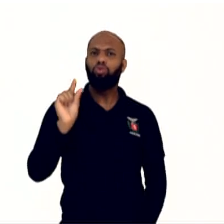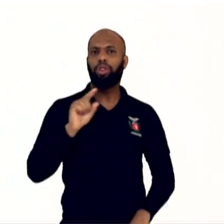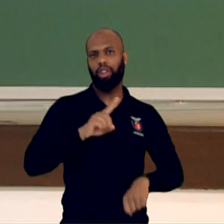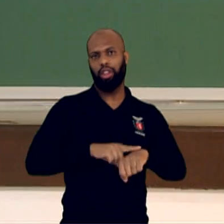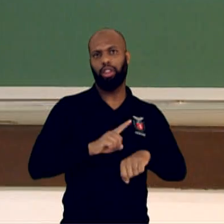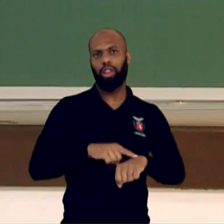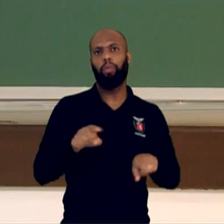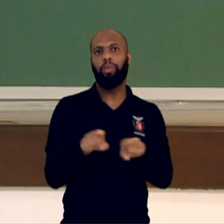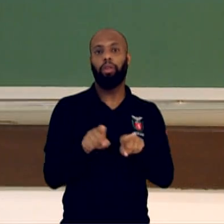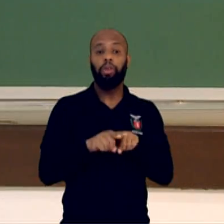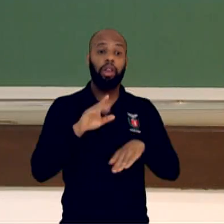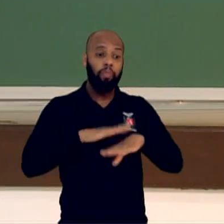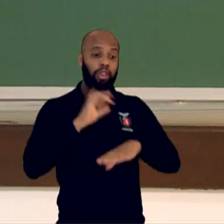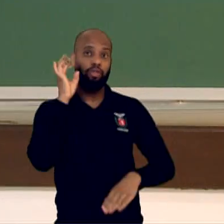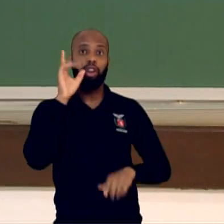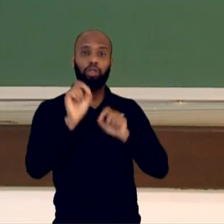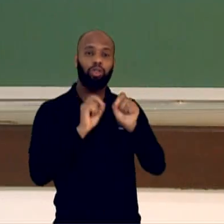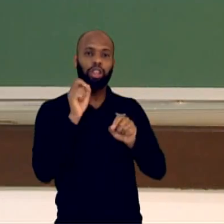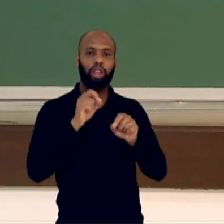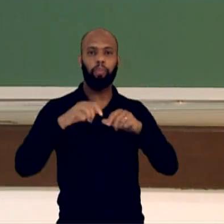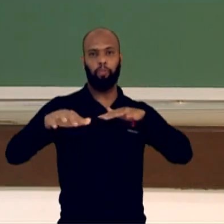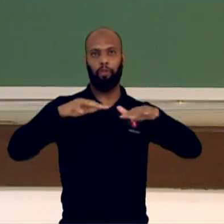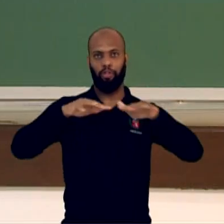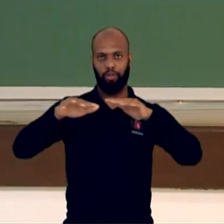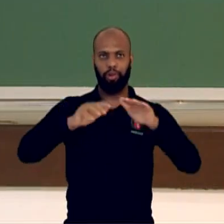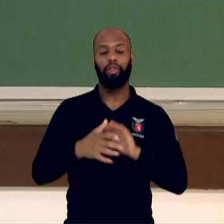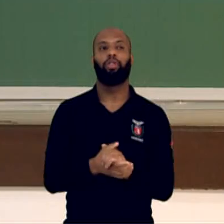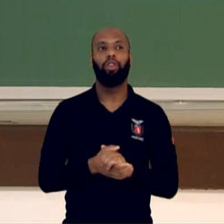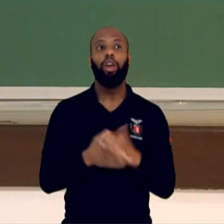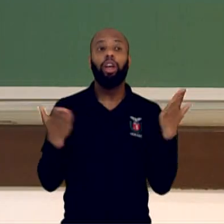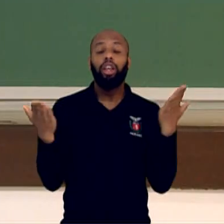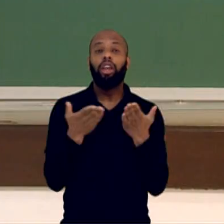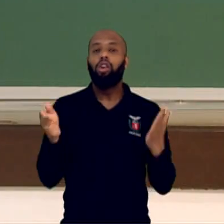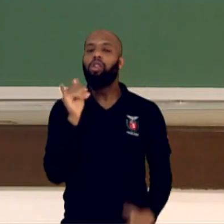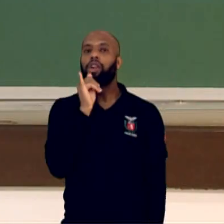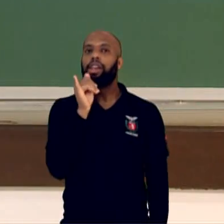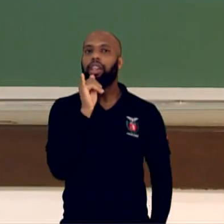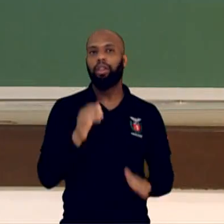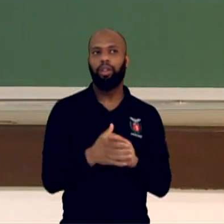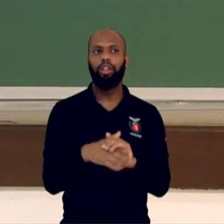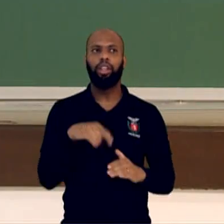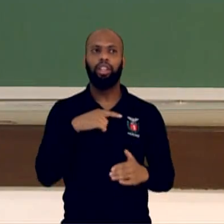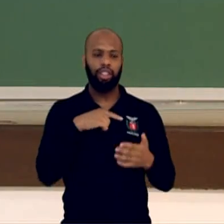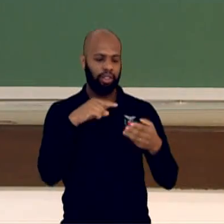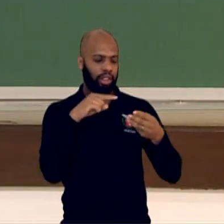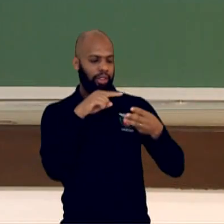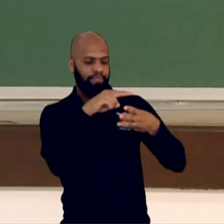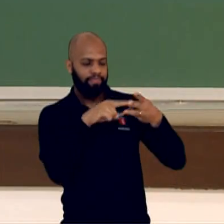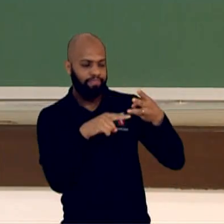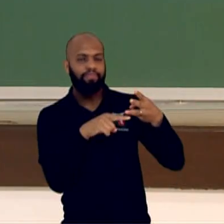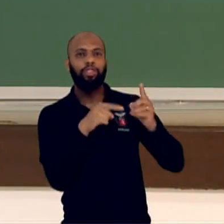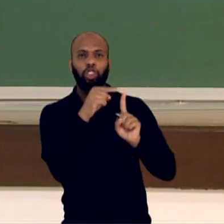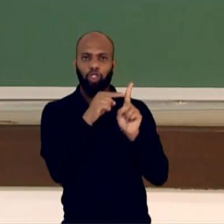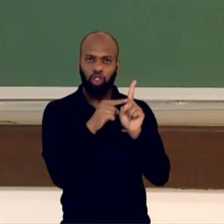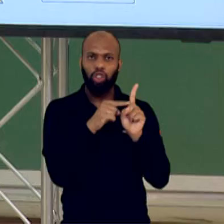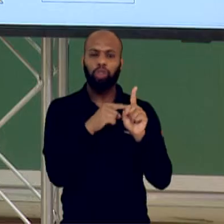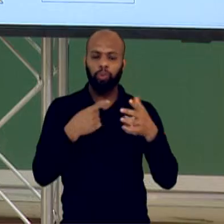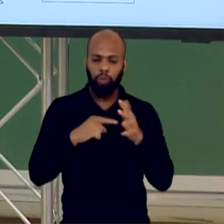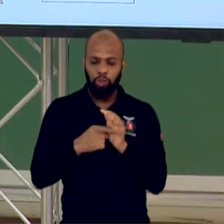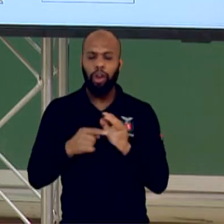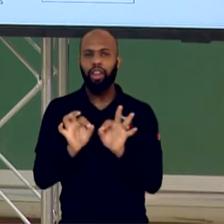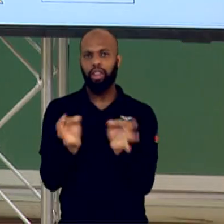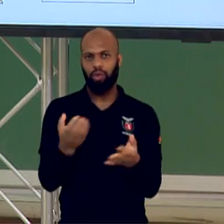possível, facilitando o movimento. Tá? Aqui no exemplo, gente, tem os três tipos, né, de máquinas simples que a gente